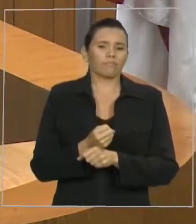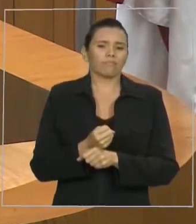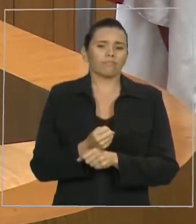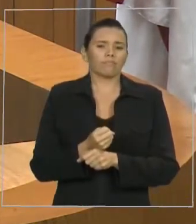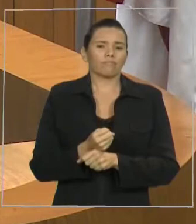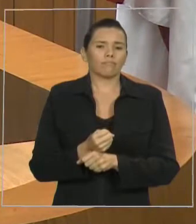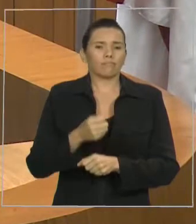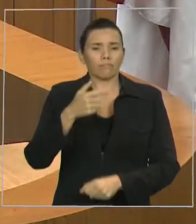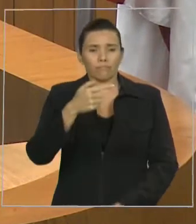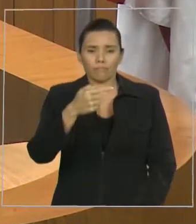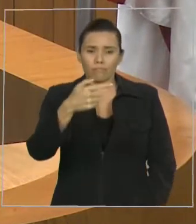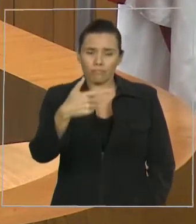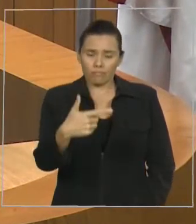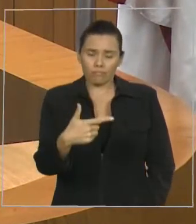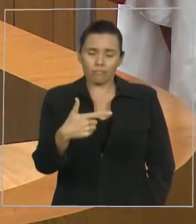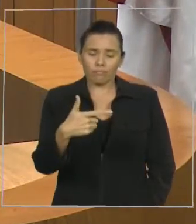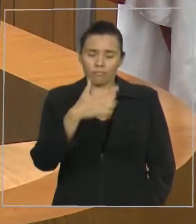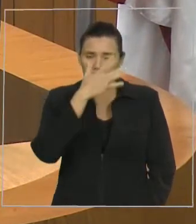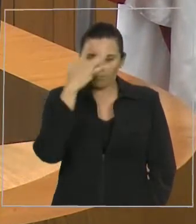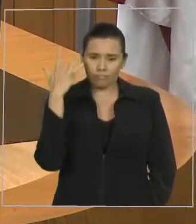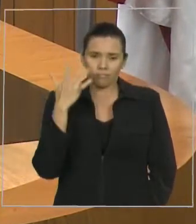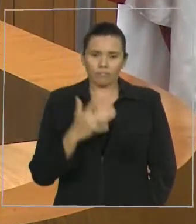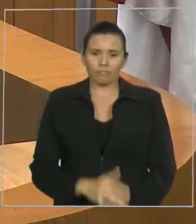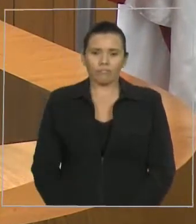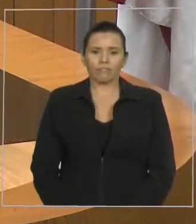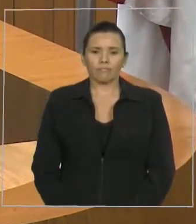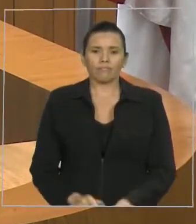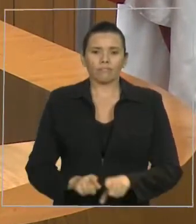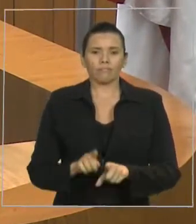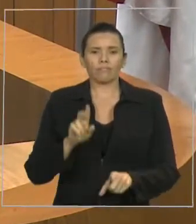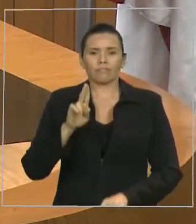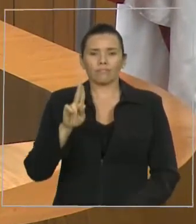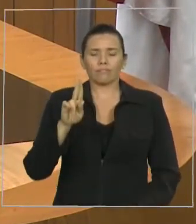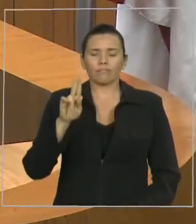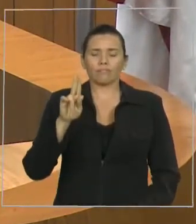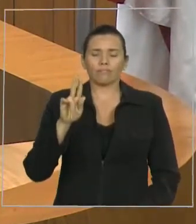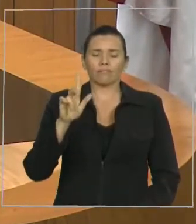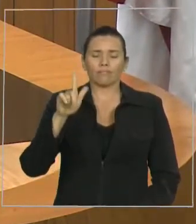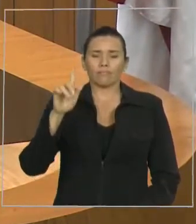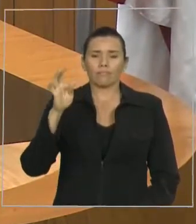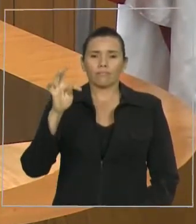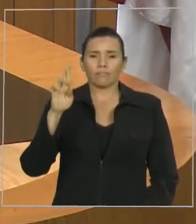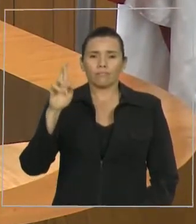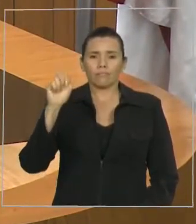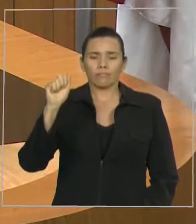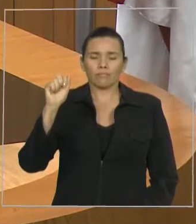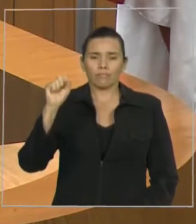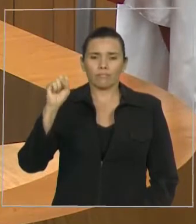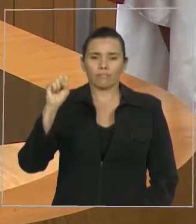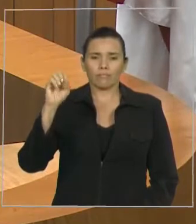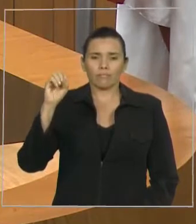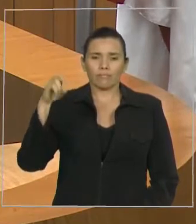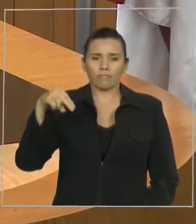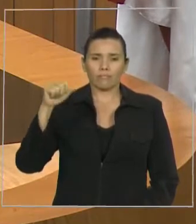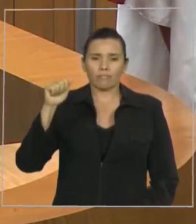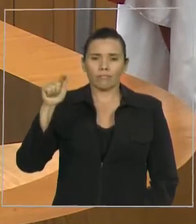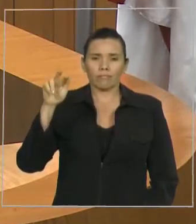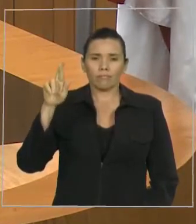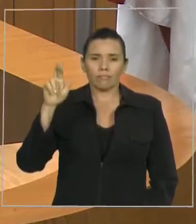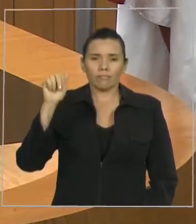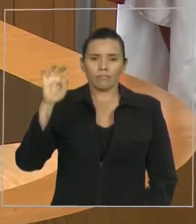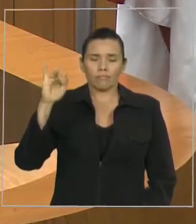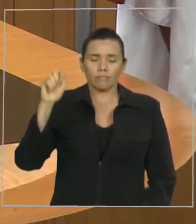geral, 72 pessoas atendidas. Ultrassonografia, 80. Tomografia, 30 tomografias. Raio-x,